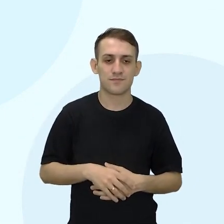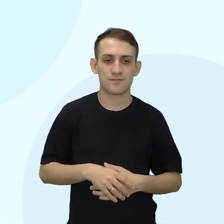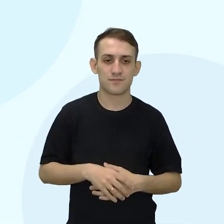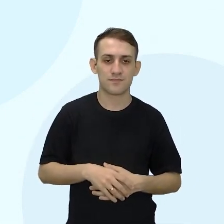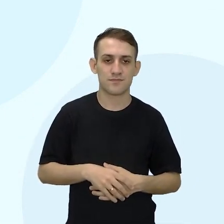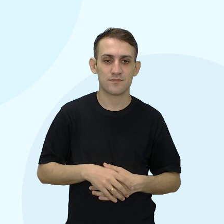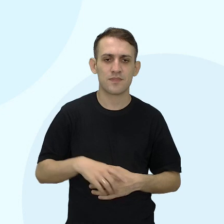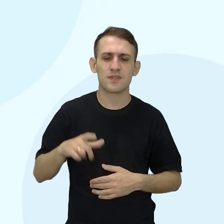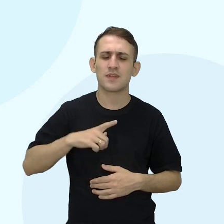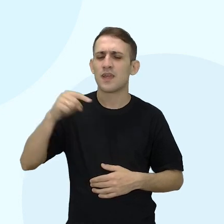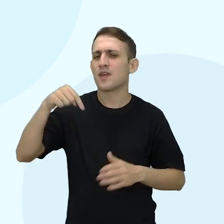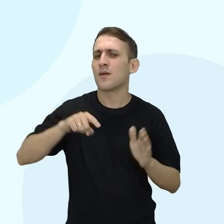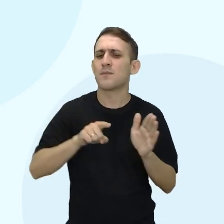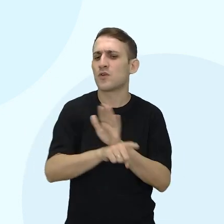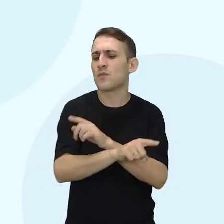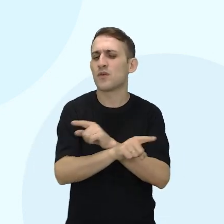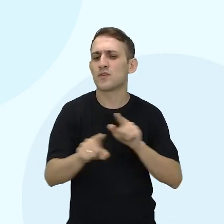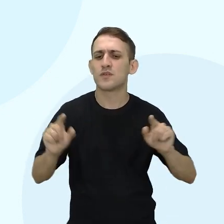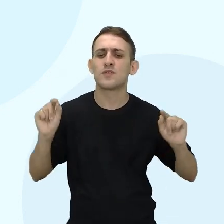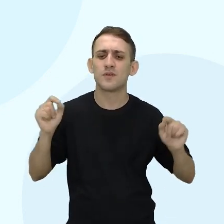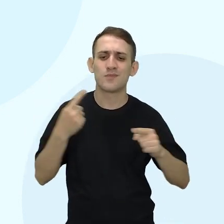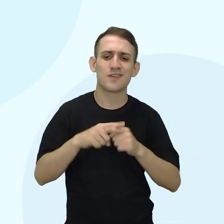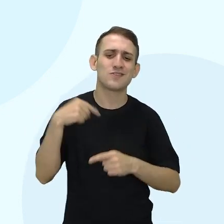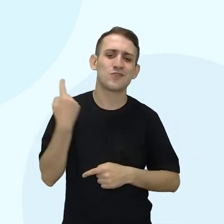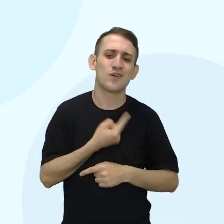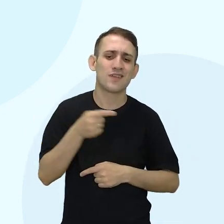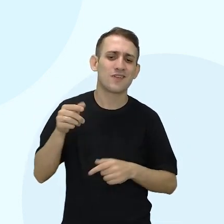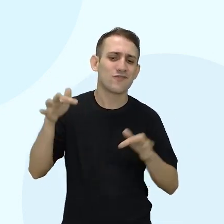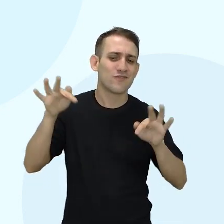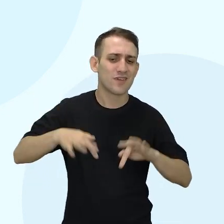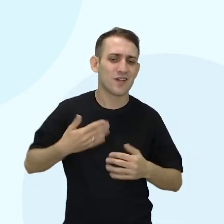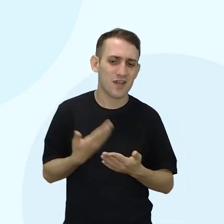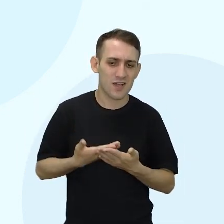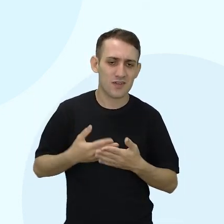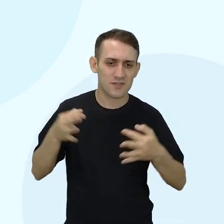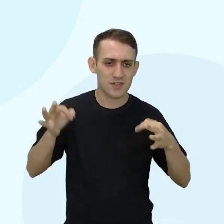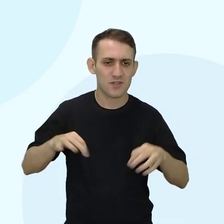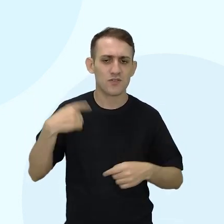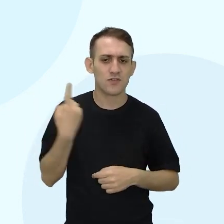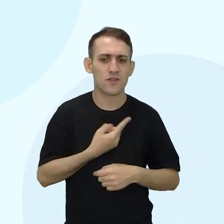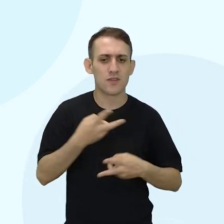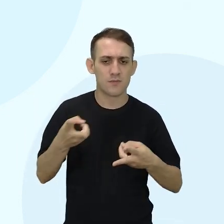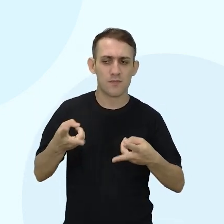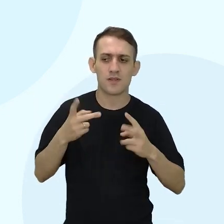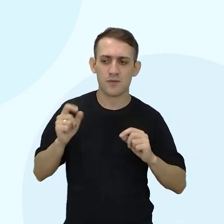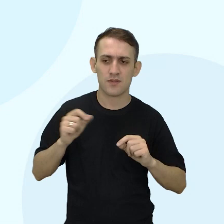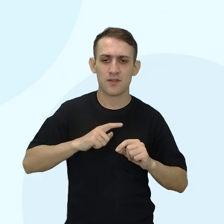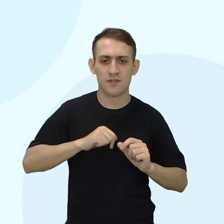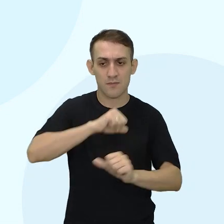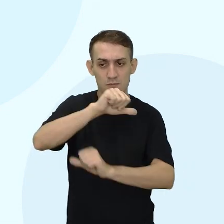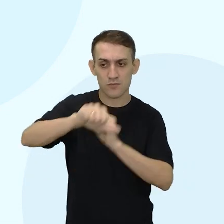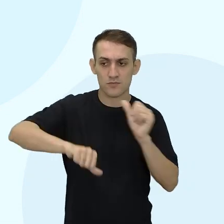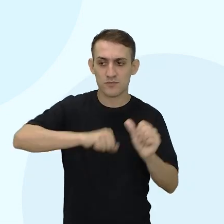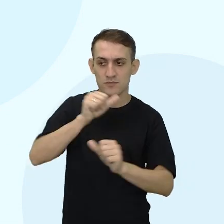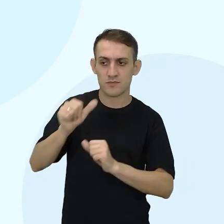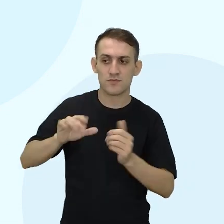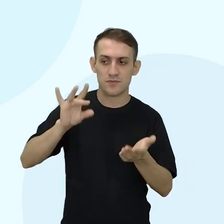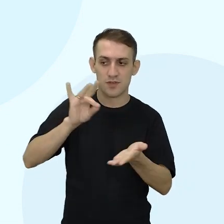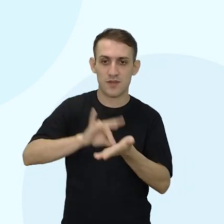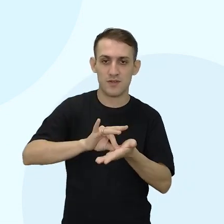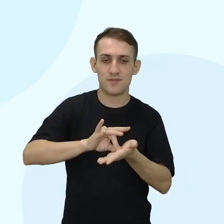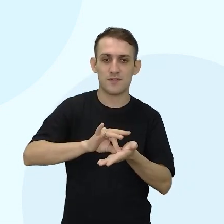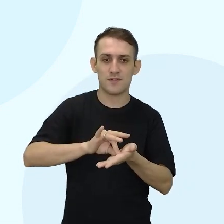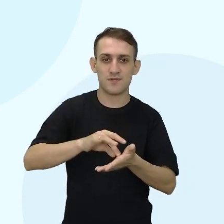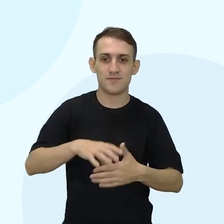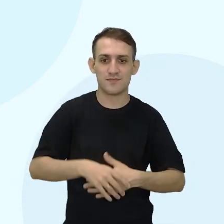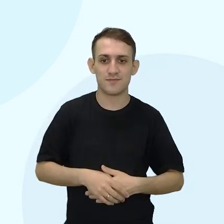E eu vou deixar uma pergunta aqui para vocês, porque a gente está finalizando quase a nossa aula aí. A gente percebeu aí a grande transformação aí das